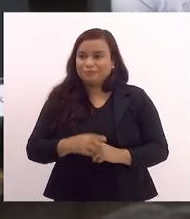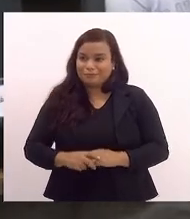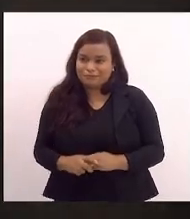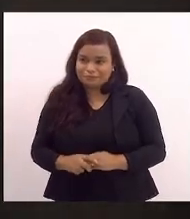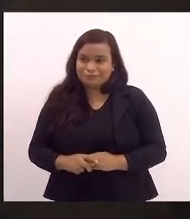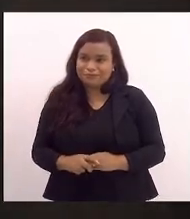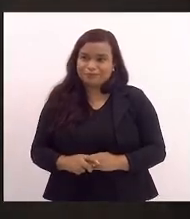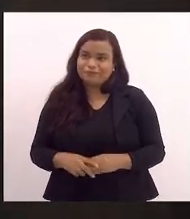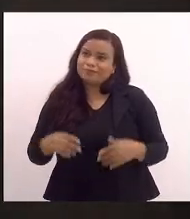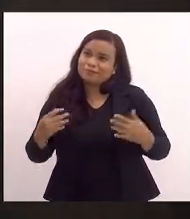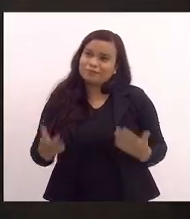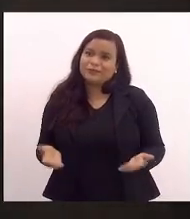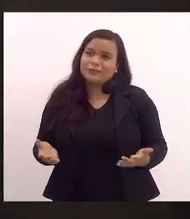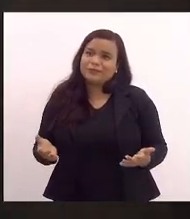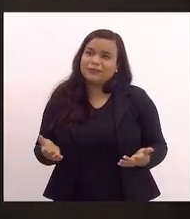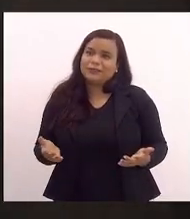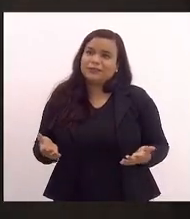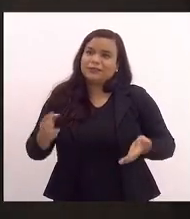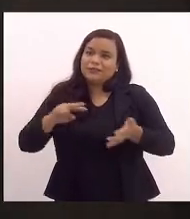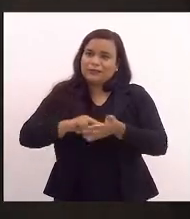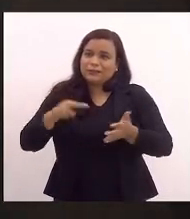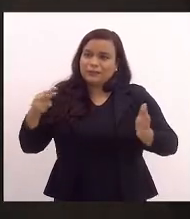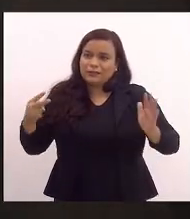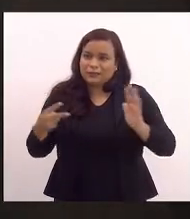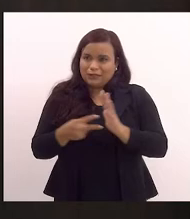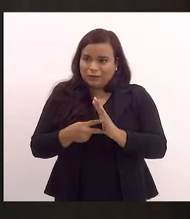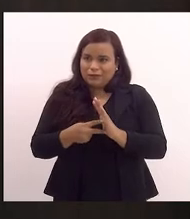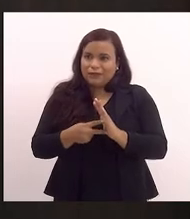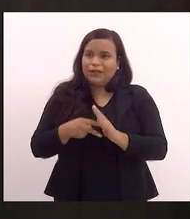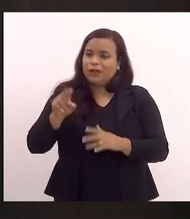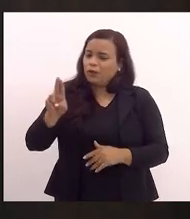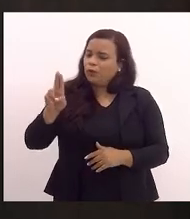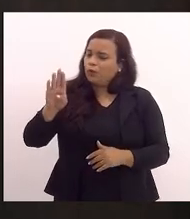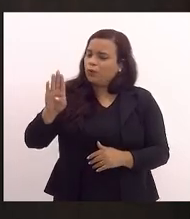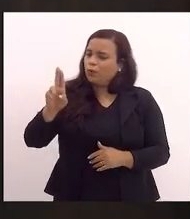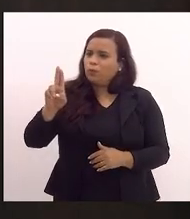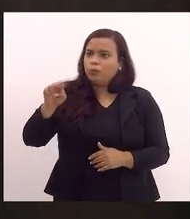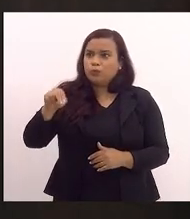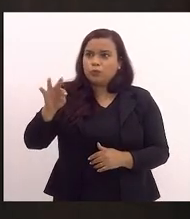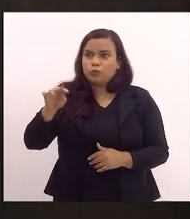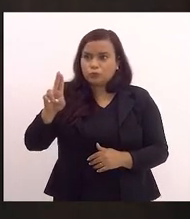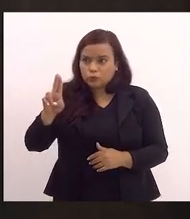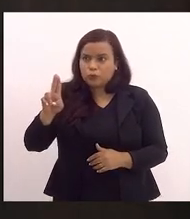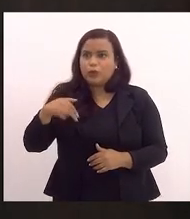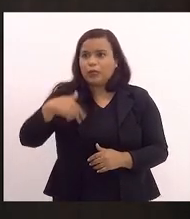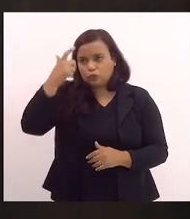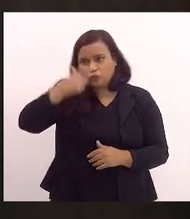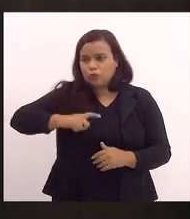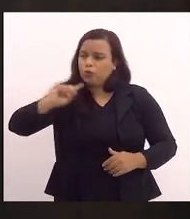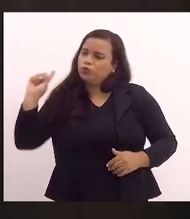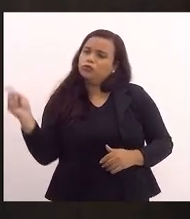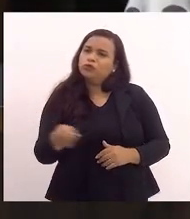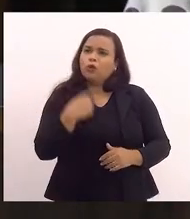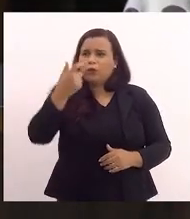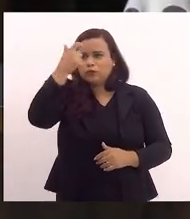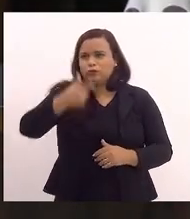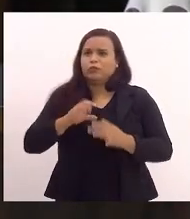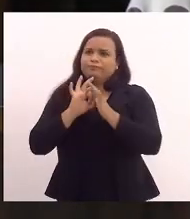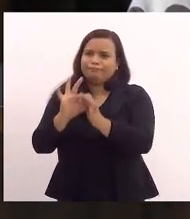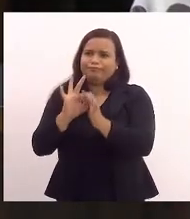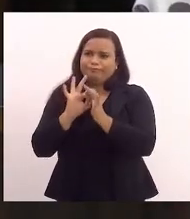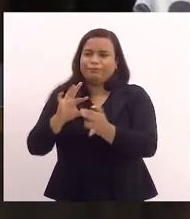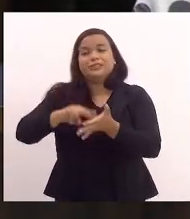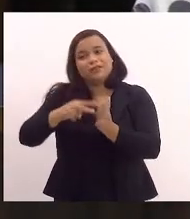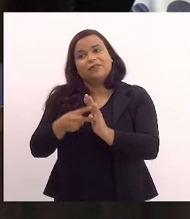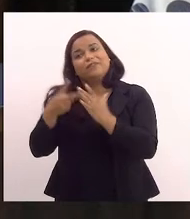É isso, gente, que significa Ubuntu. É isso que significa eu sou porque nós somos. A gente não sabe o